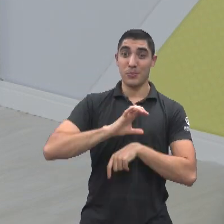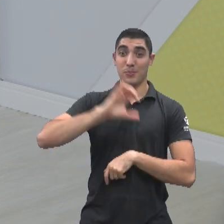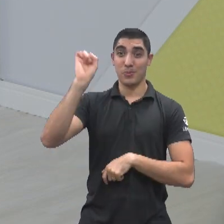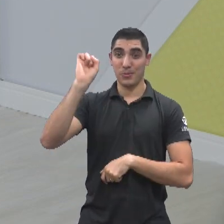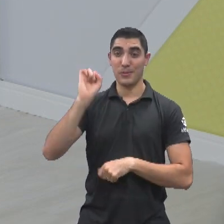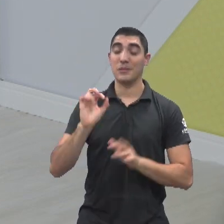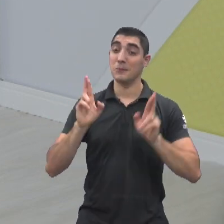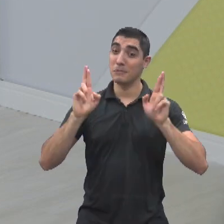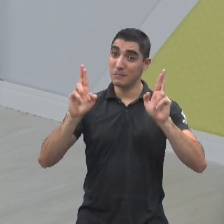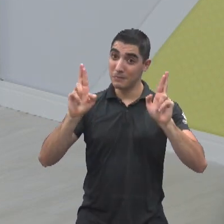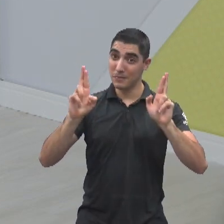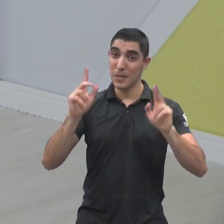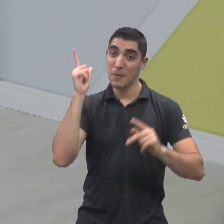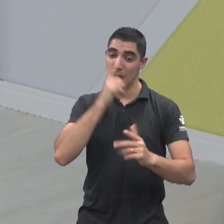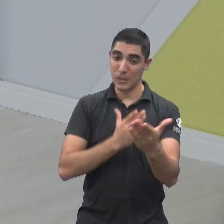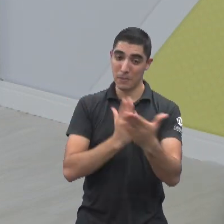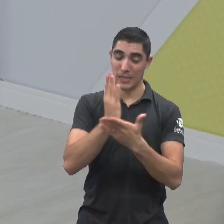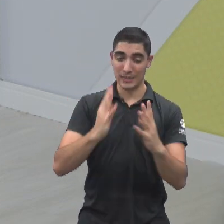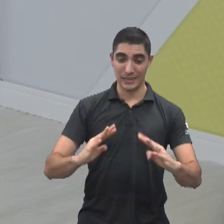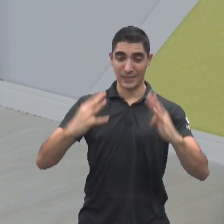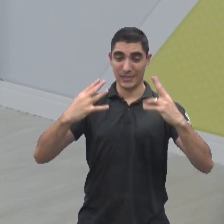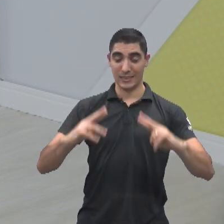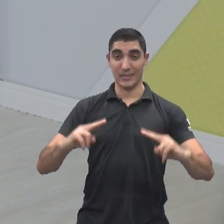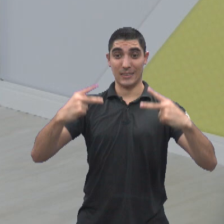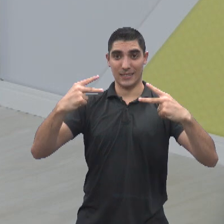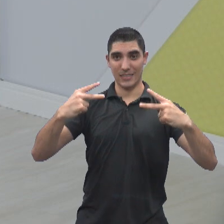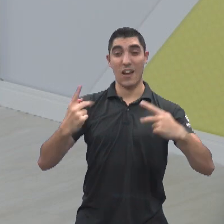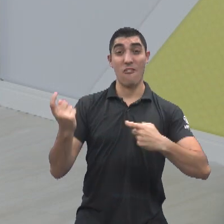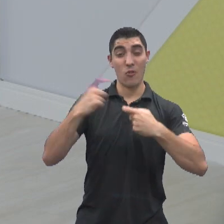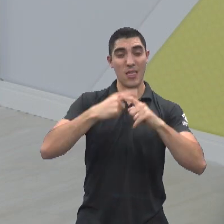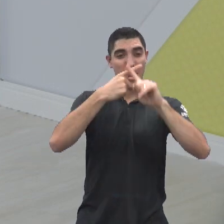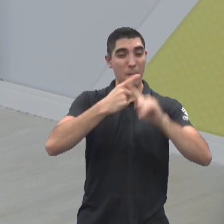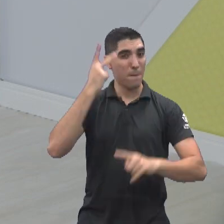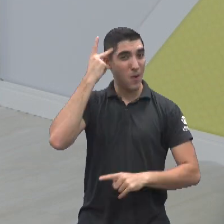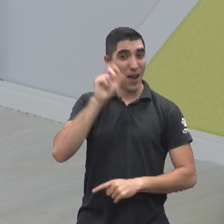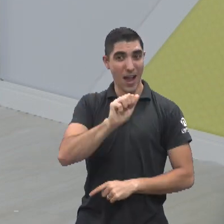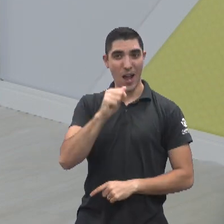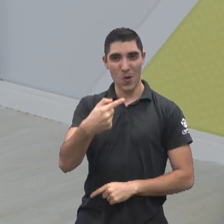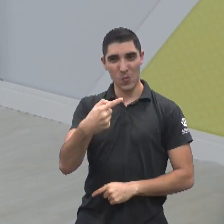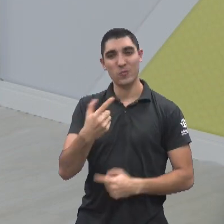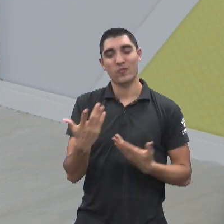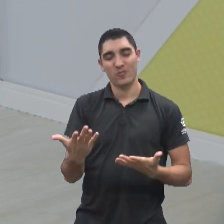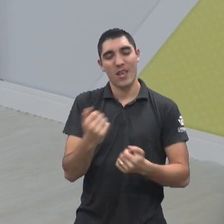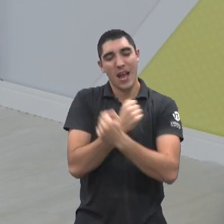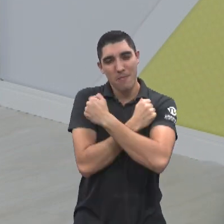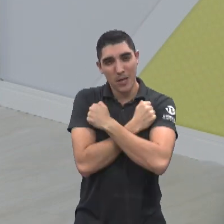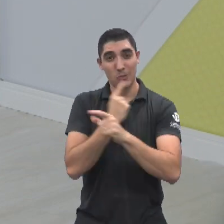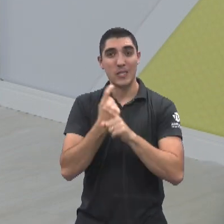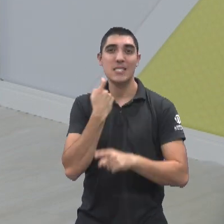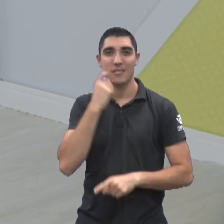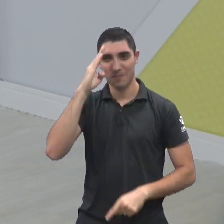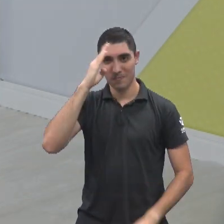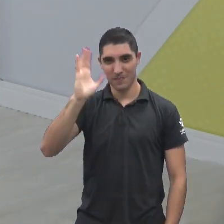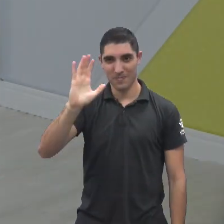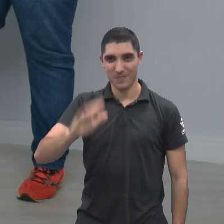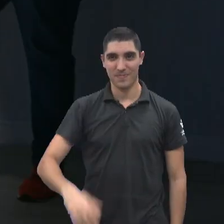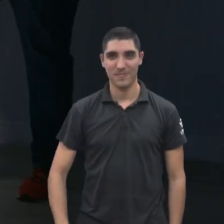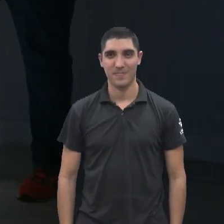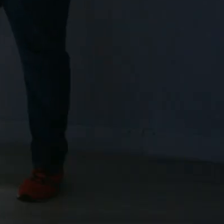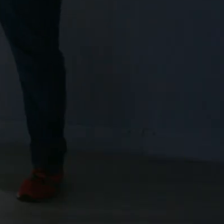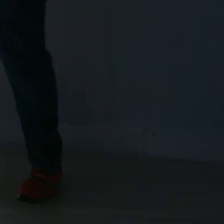Taubaté em busca do acesso à elite do futebol paulista. De minha parte, grande abraço. Até sexta. Tchau, tchau.